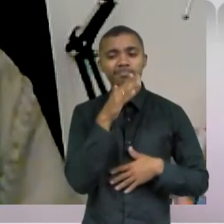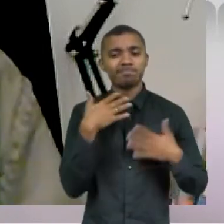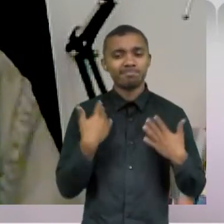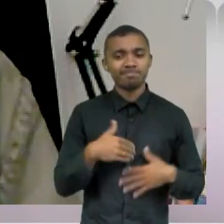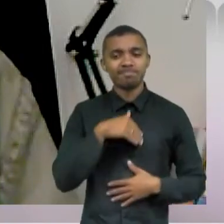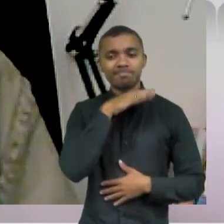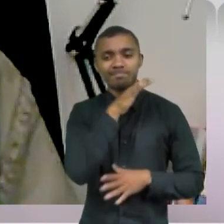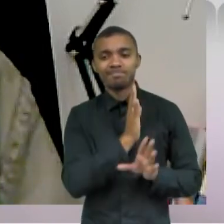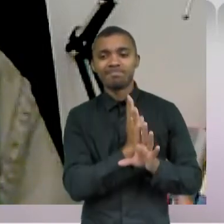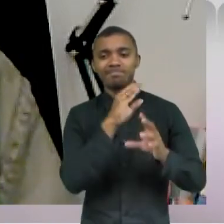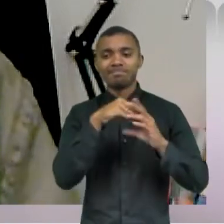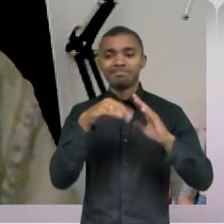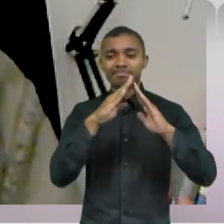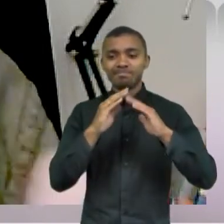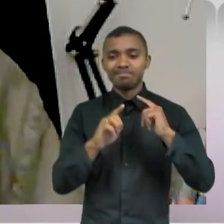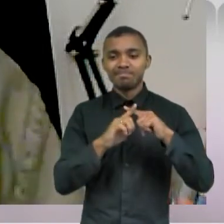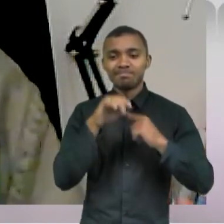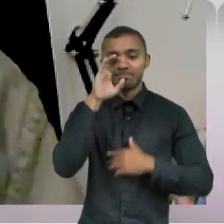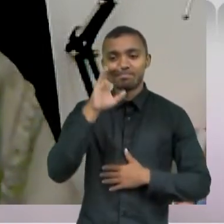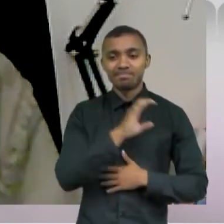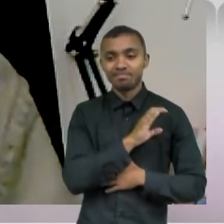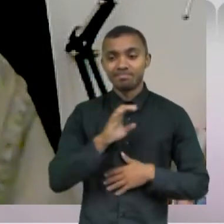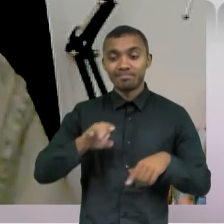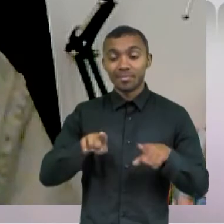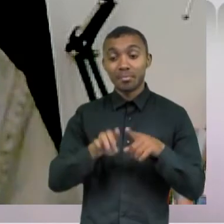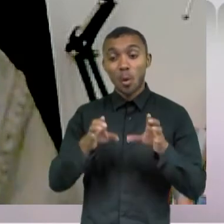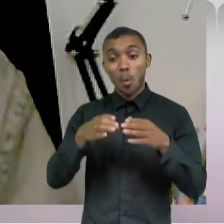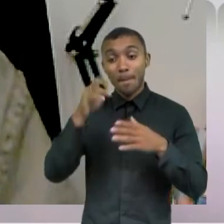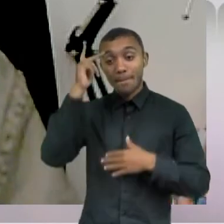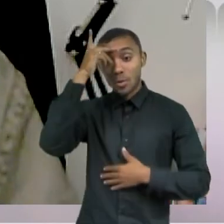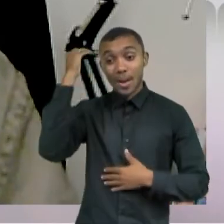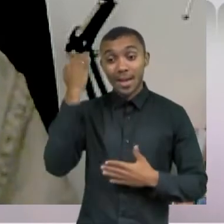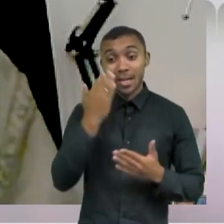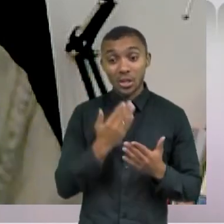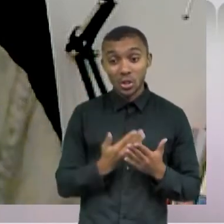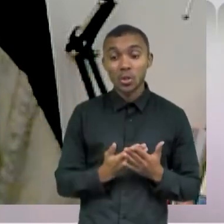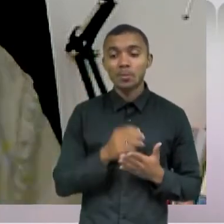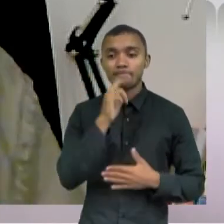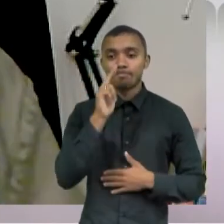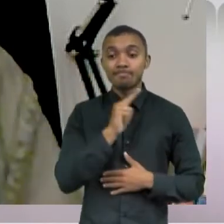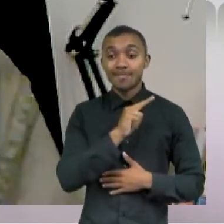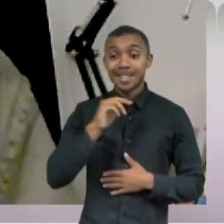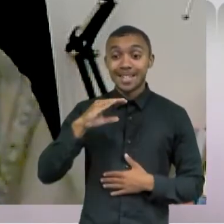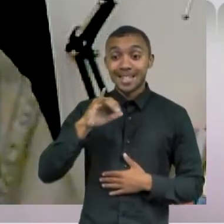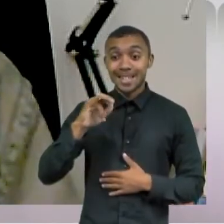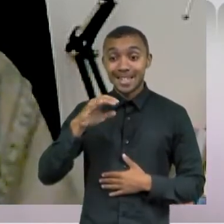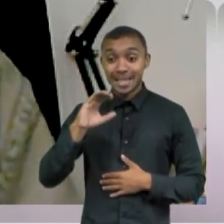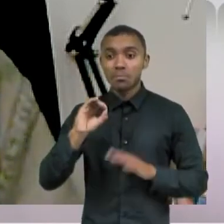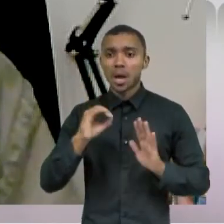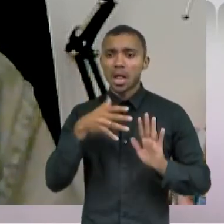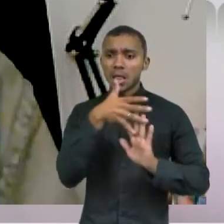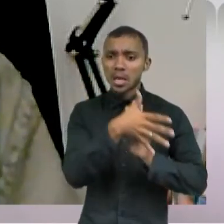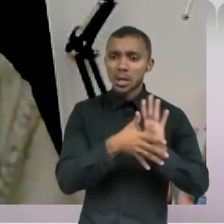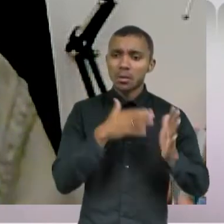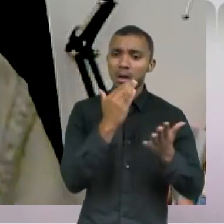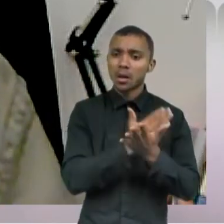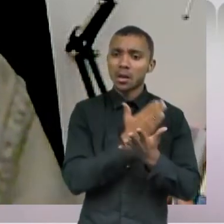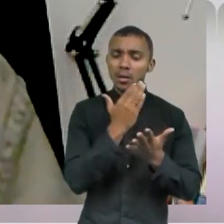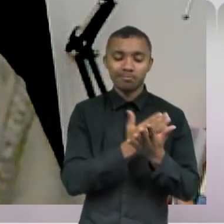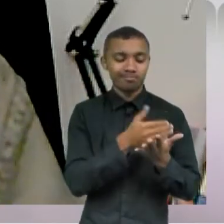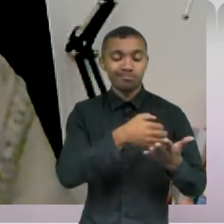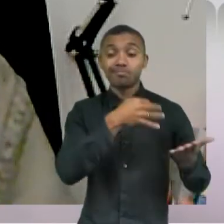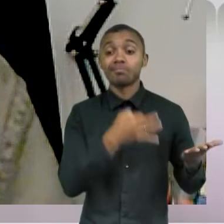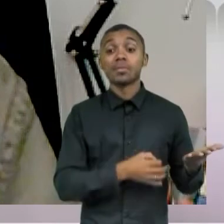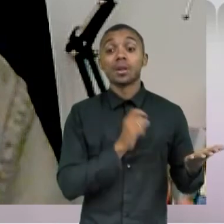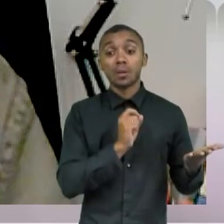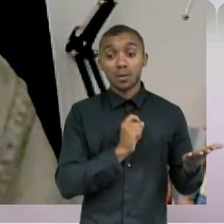incômodos para a própria igreja e para os devotos de Padre Cícero. Mas era um livro que ele tinha absoluta certeza e chancelava